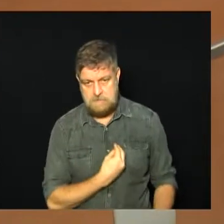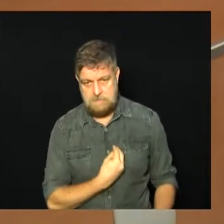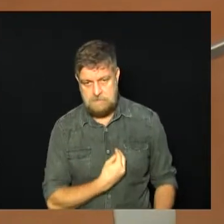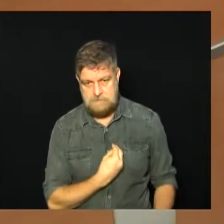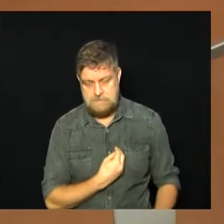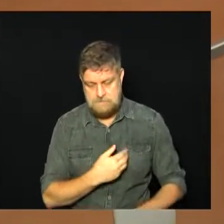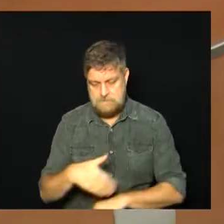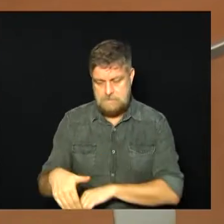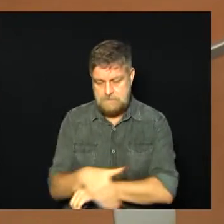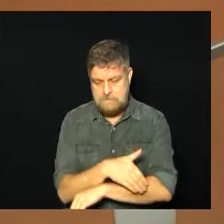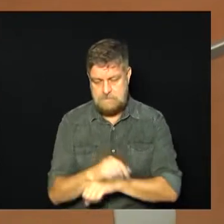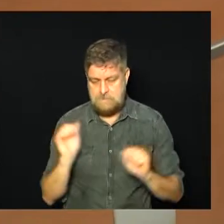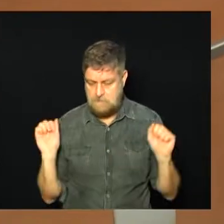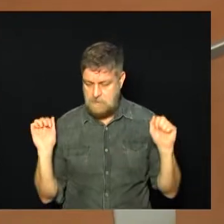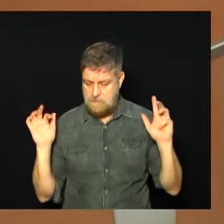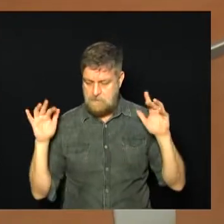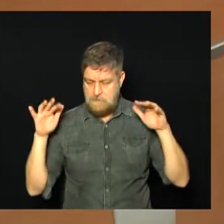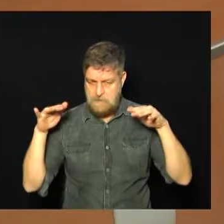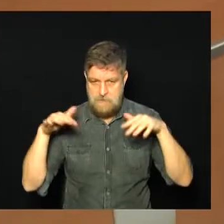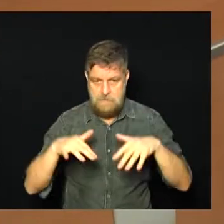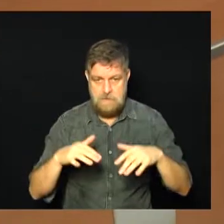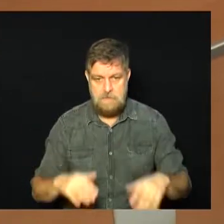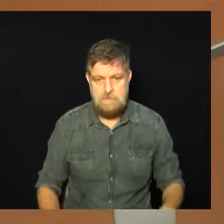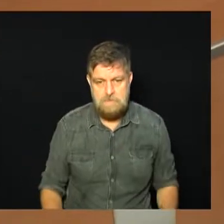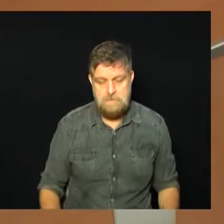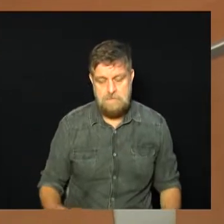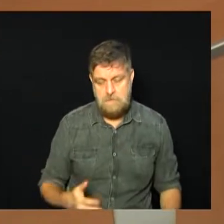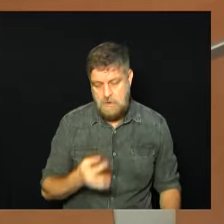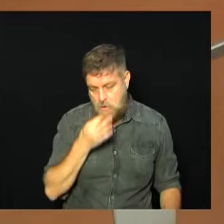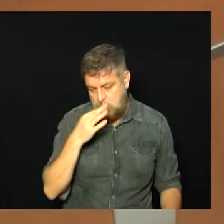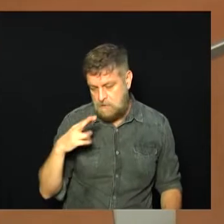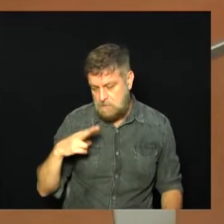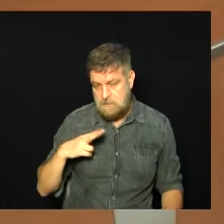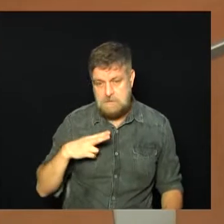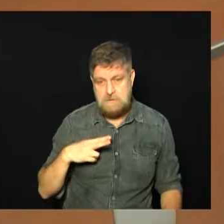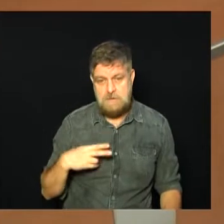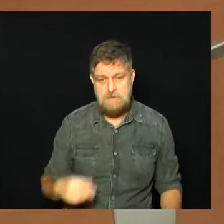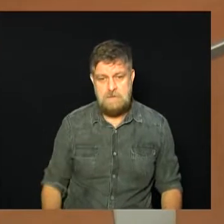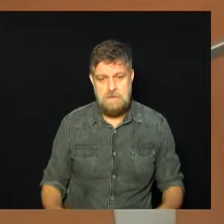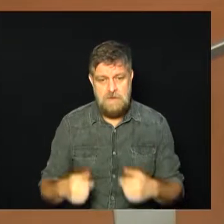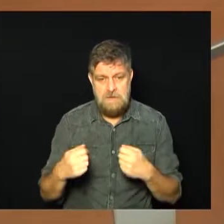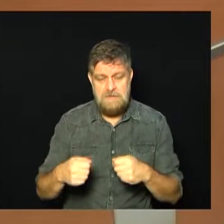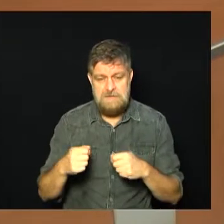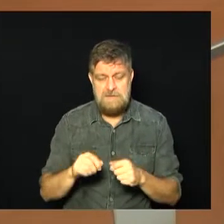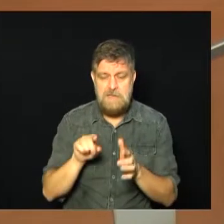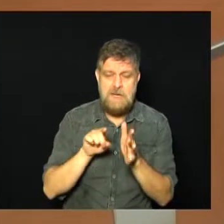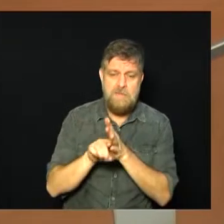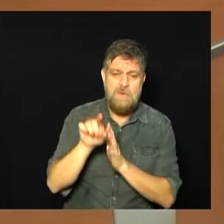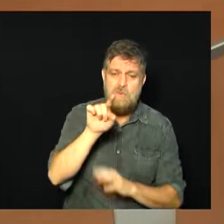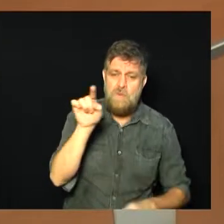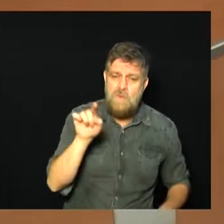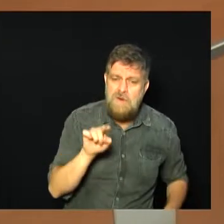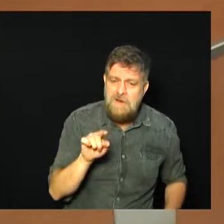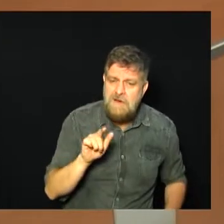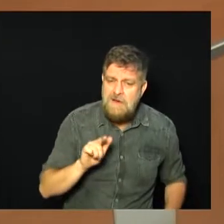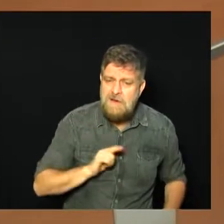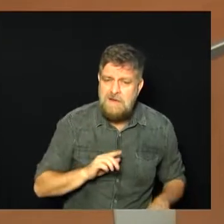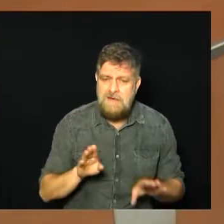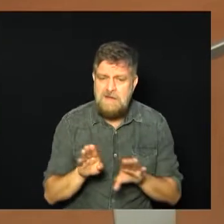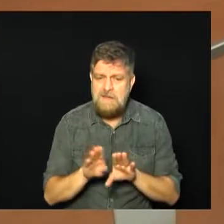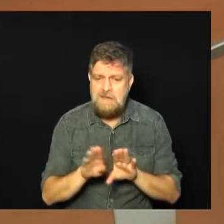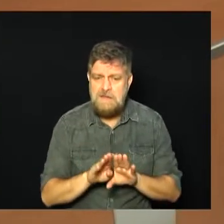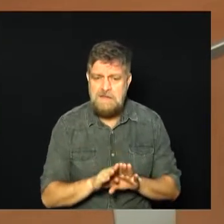nas ruas. E eu vejo que teria que estar... Será que não teria que estar contemplado no